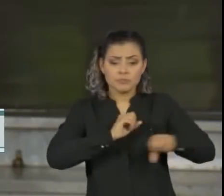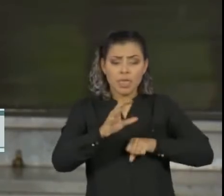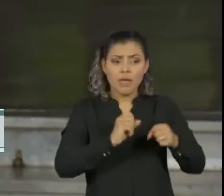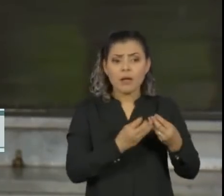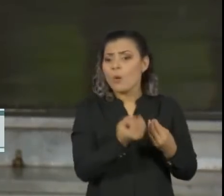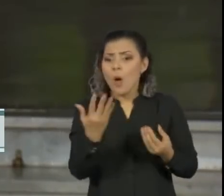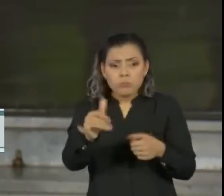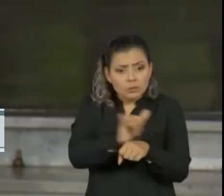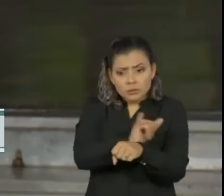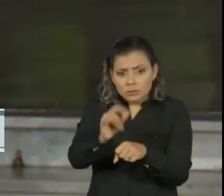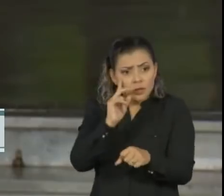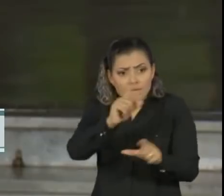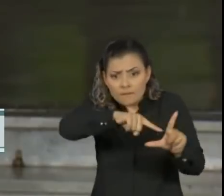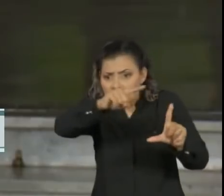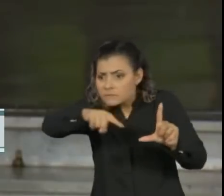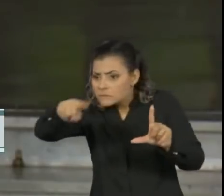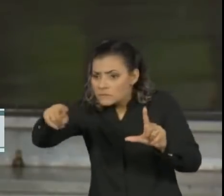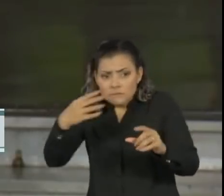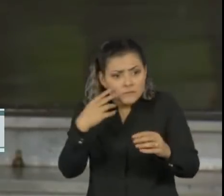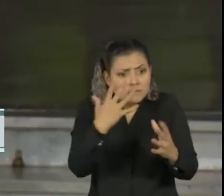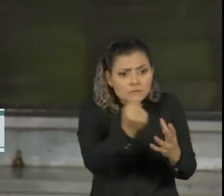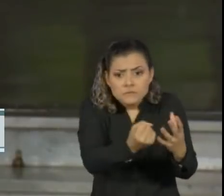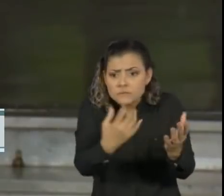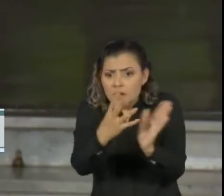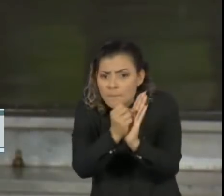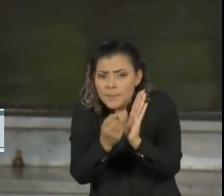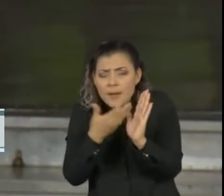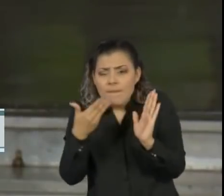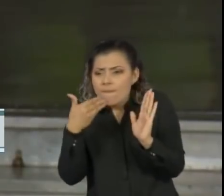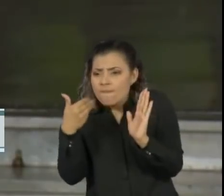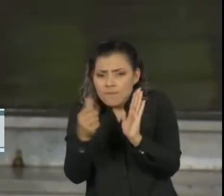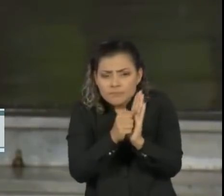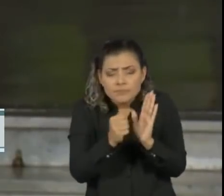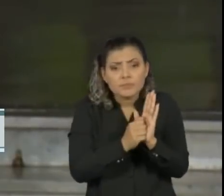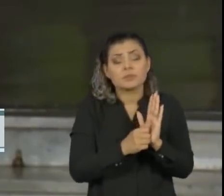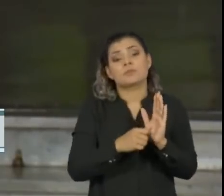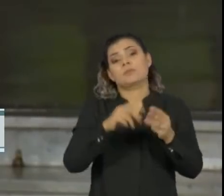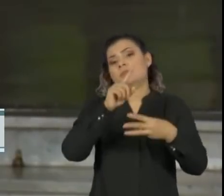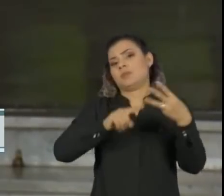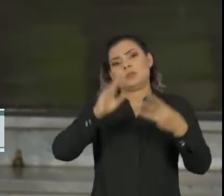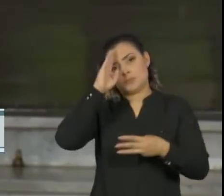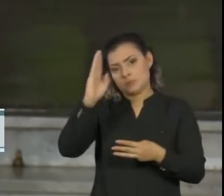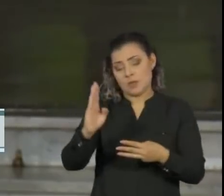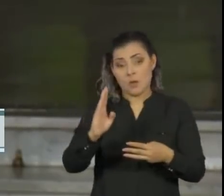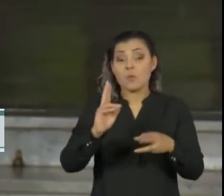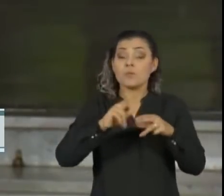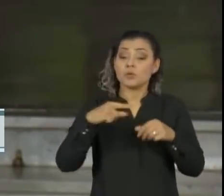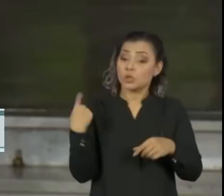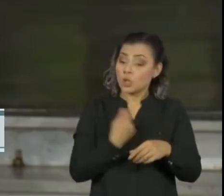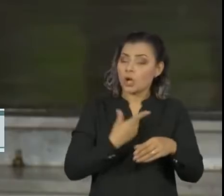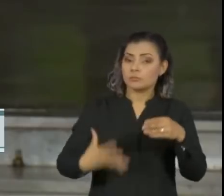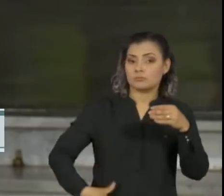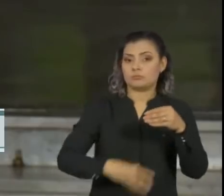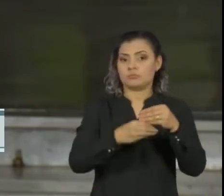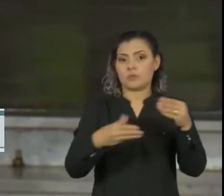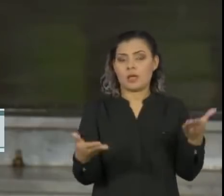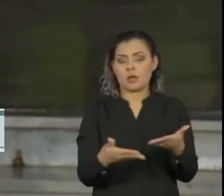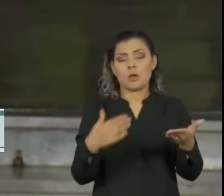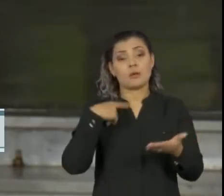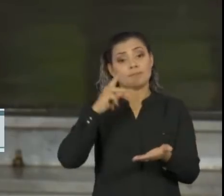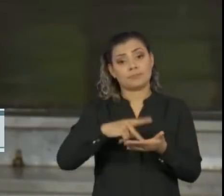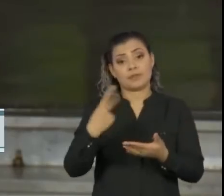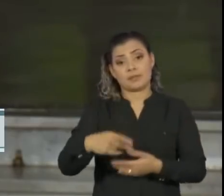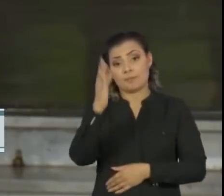evoluindo a estratégia de testagem. Então, esses são 3 pilares bem claros. O que a gente complementou, inclusive pela nossa